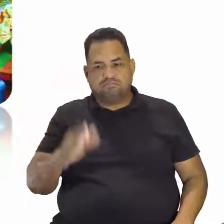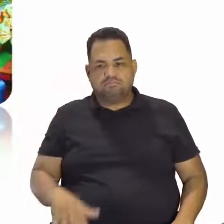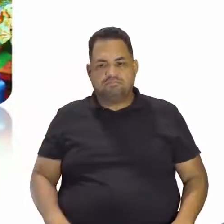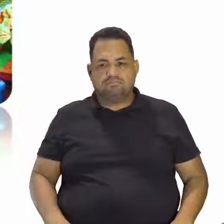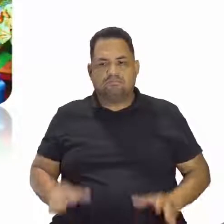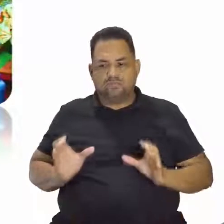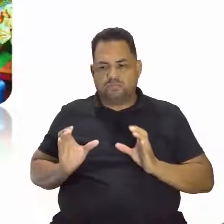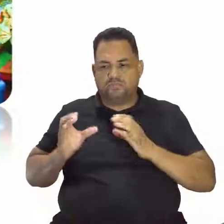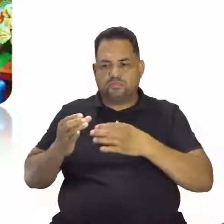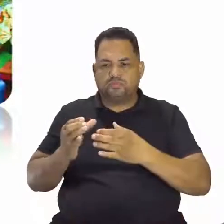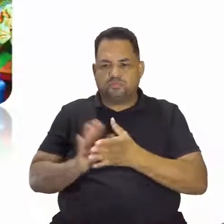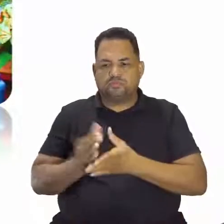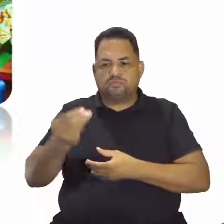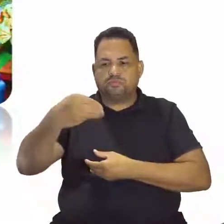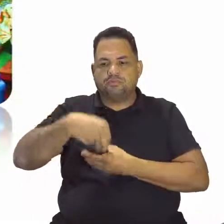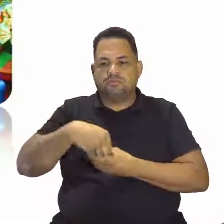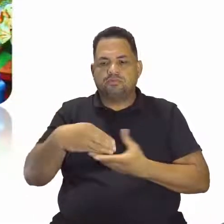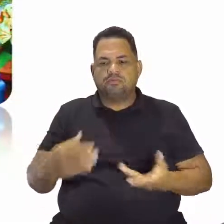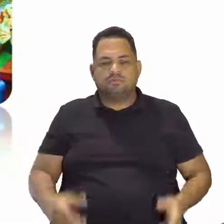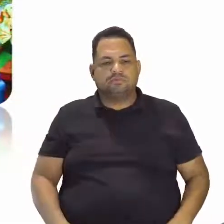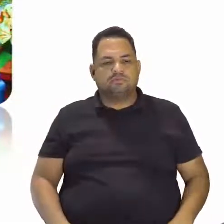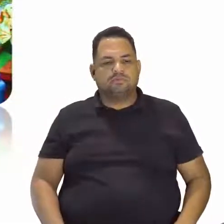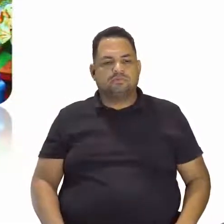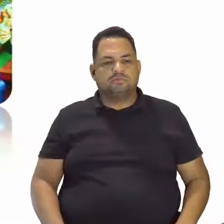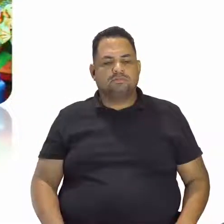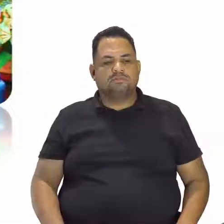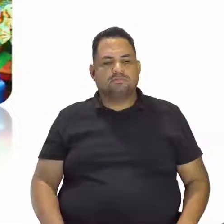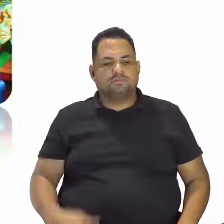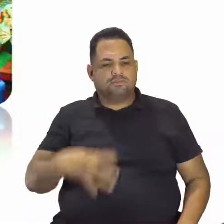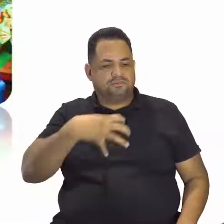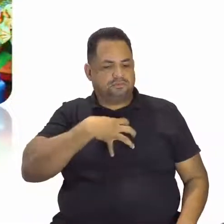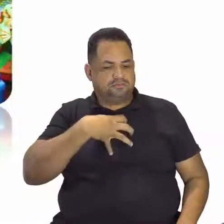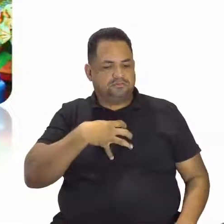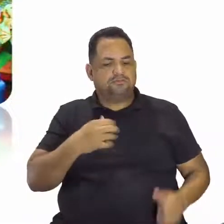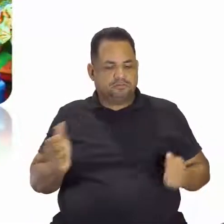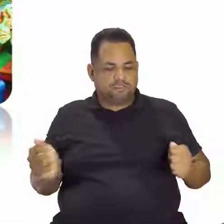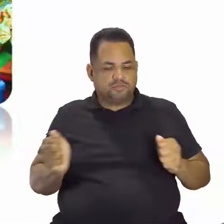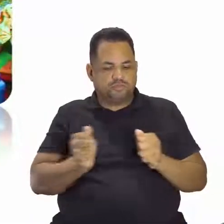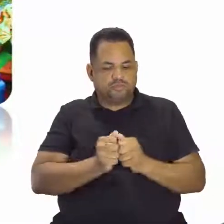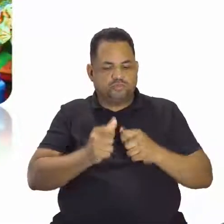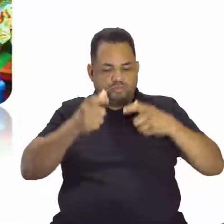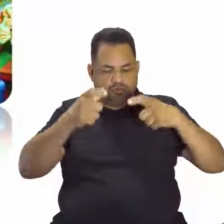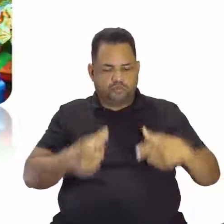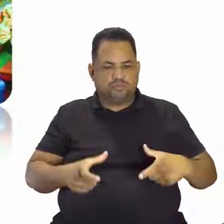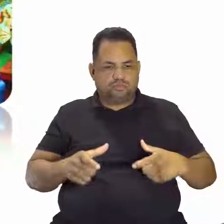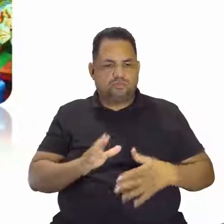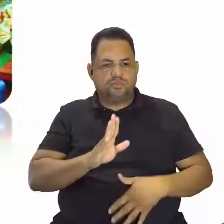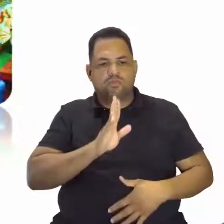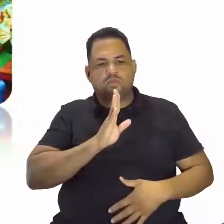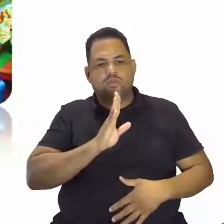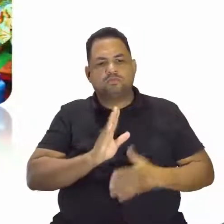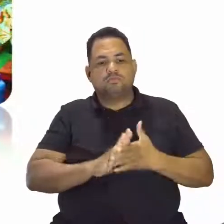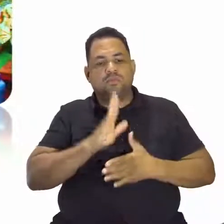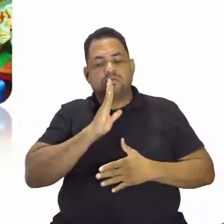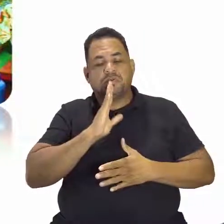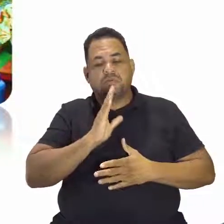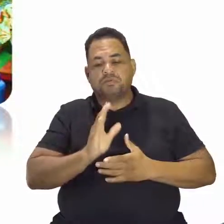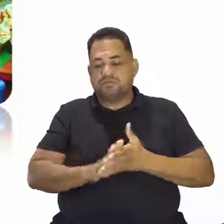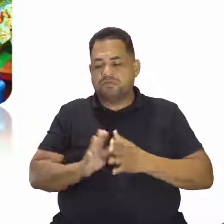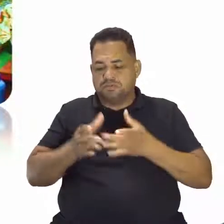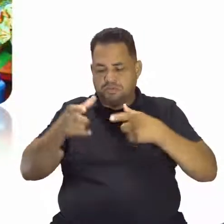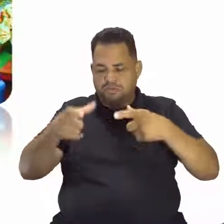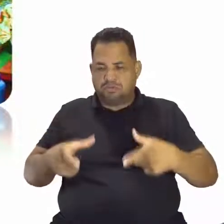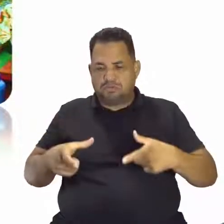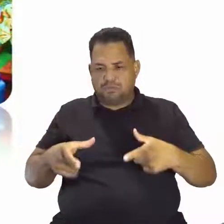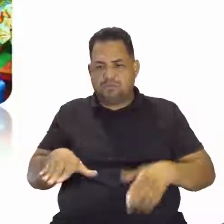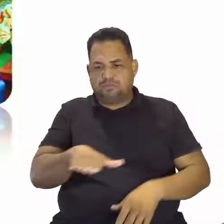grupos que eles fazem parte, né? Esse é o sentimento de pertencimento. Conhecimento local, isso eles têm demais